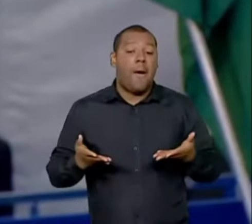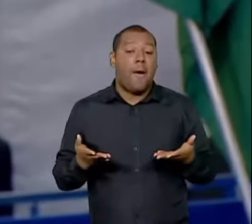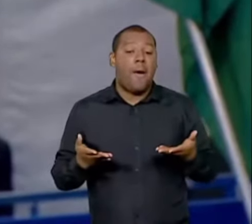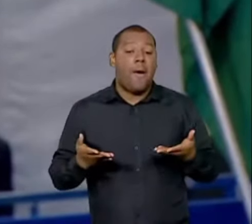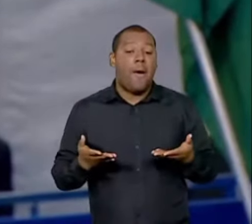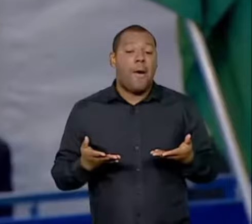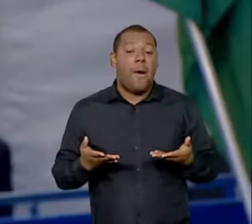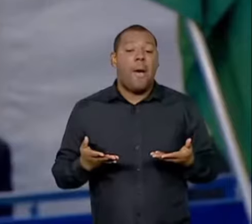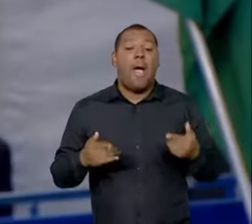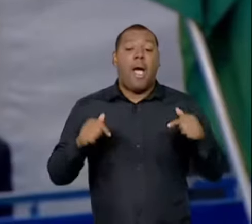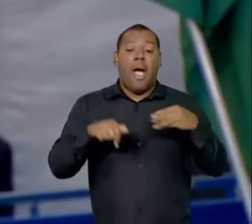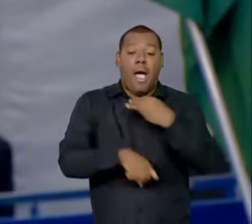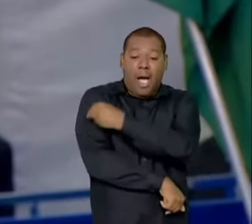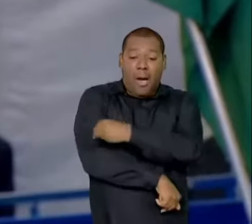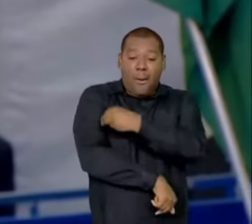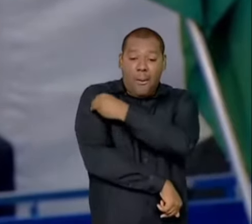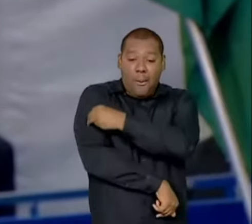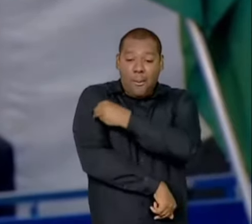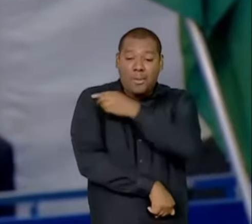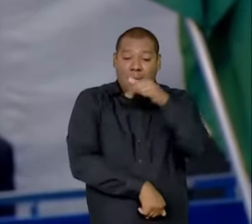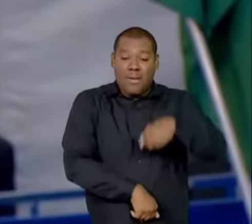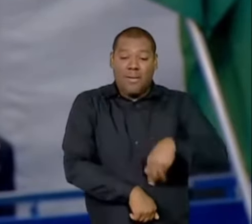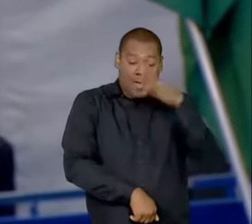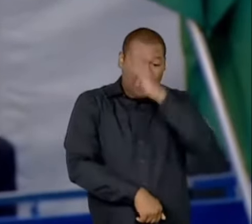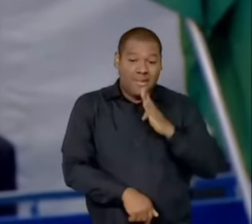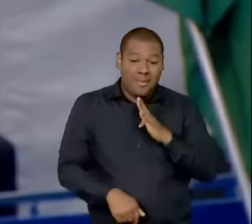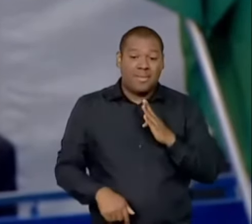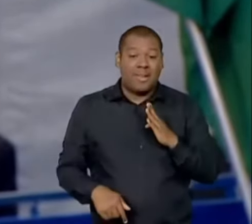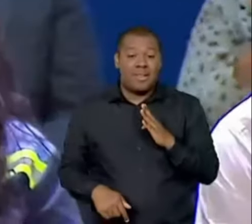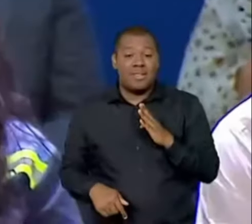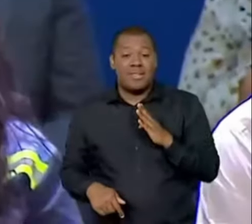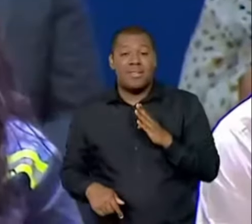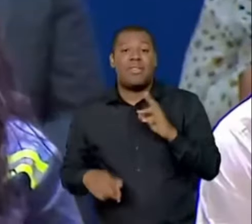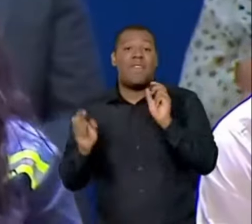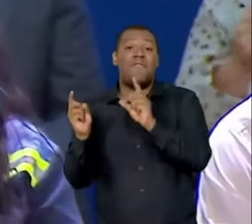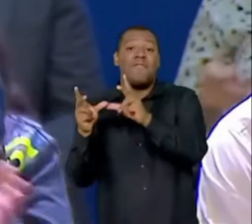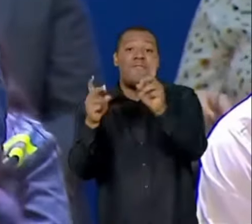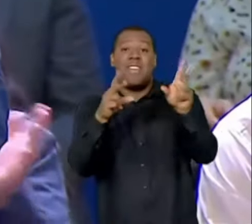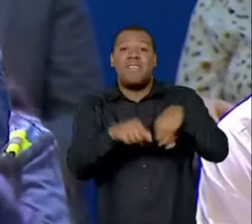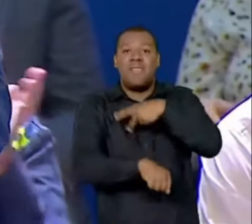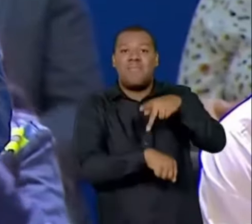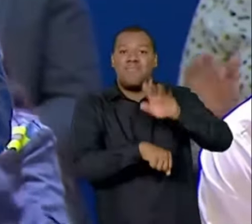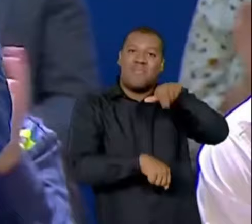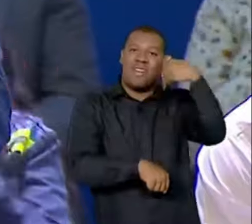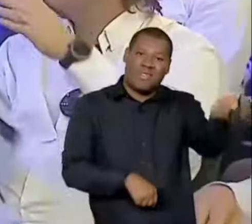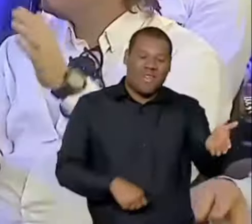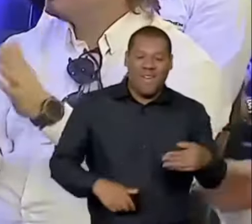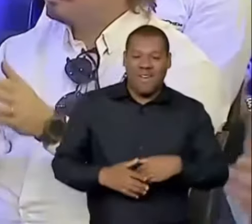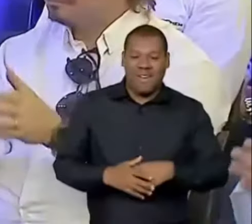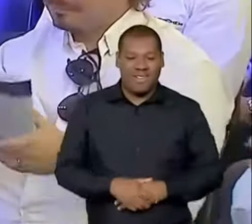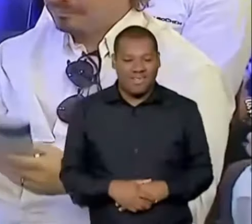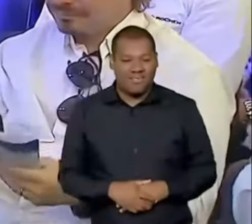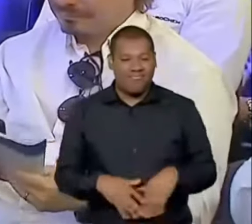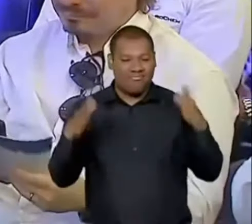de algodão brasileiro para que se faça o linho egípcio.